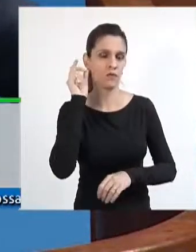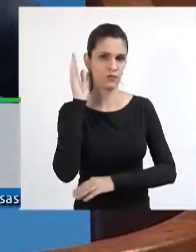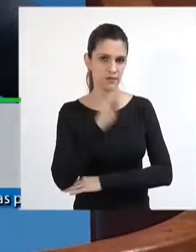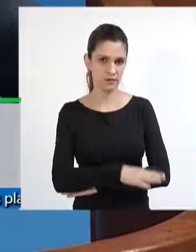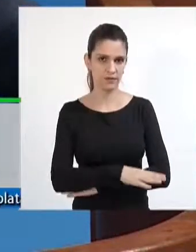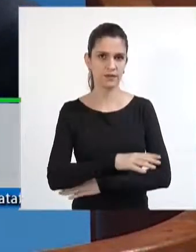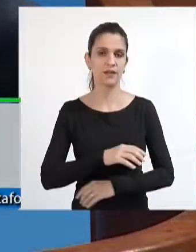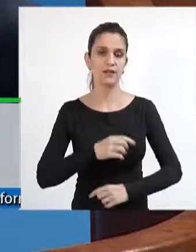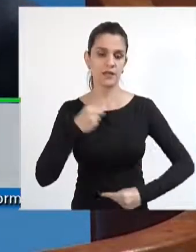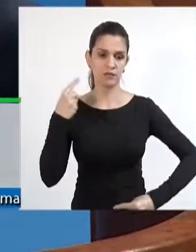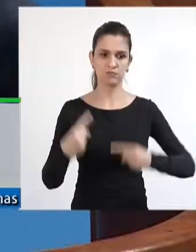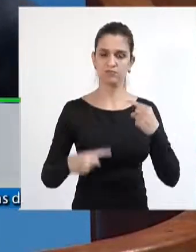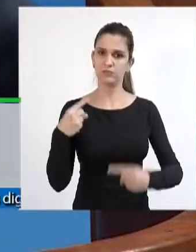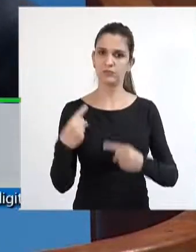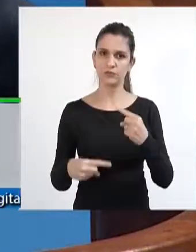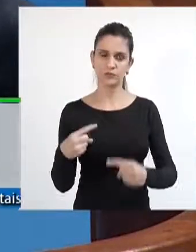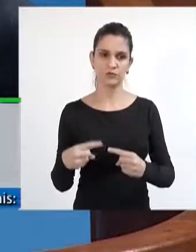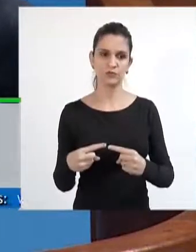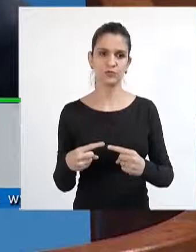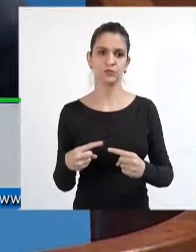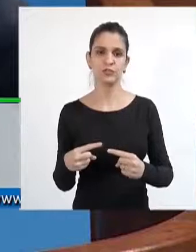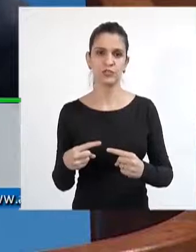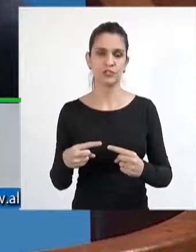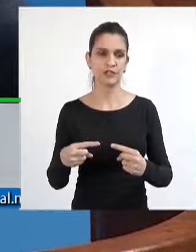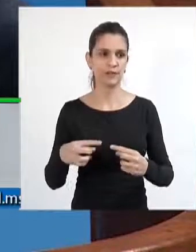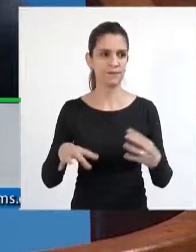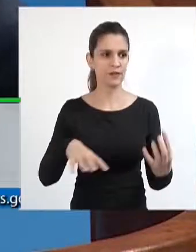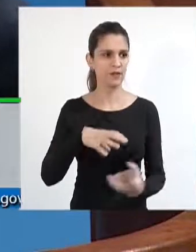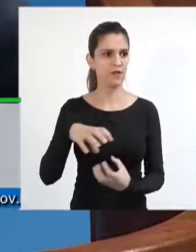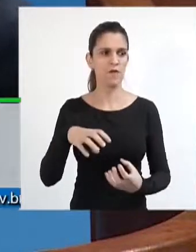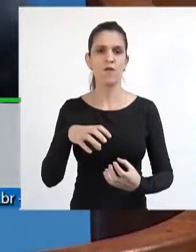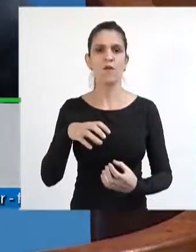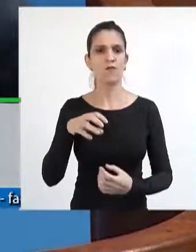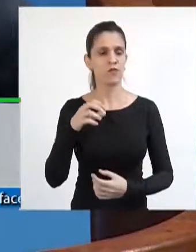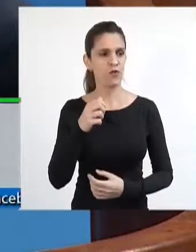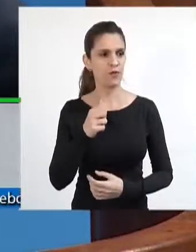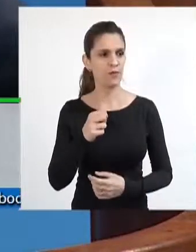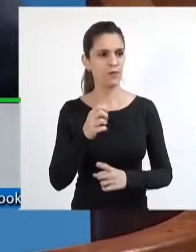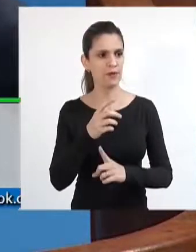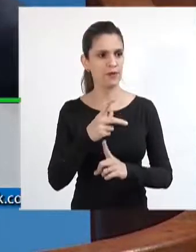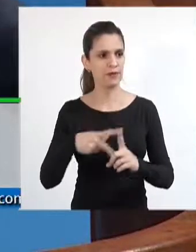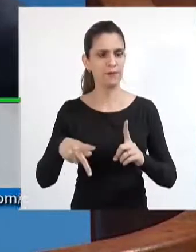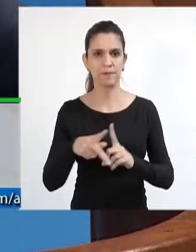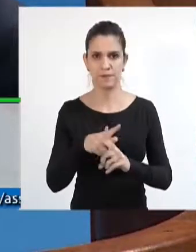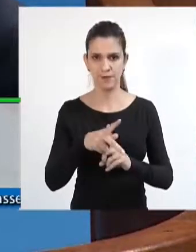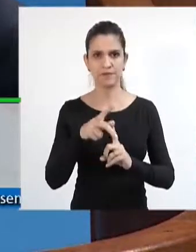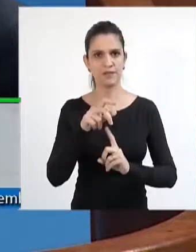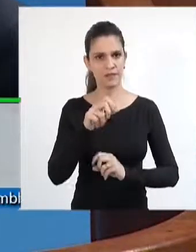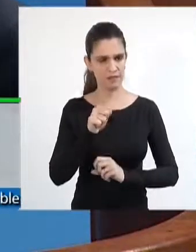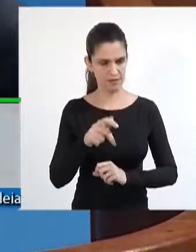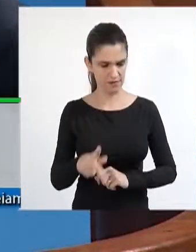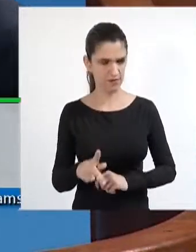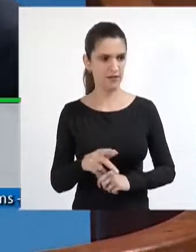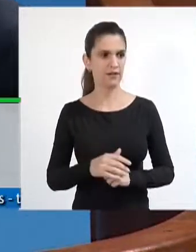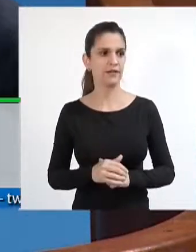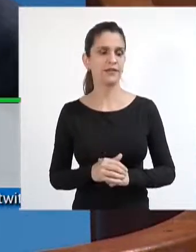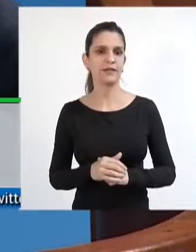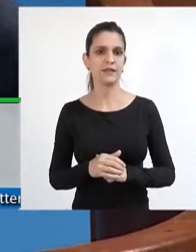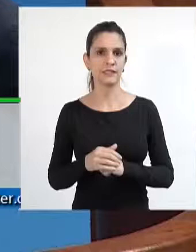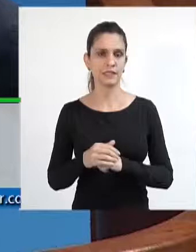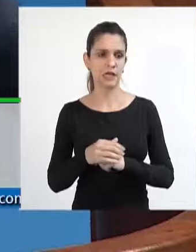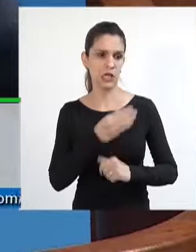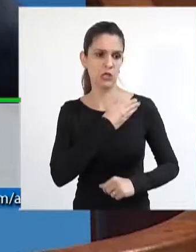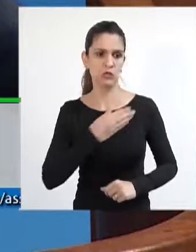para discutir a reforma da Previdência, com a presença do ex-ministro da Previdência dos governos Lula e Dilma,